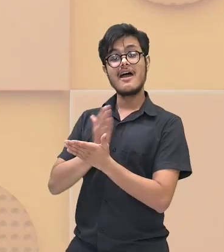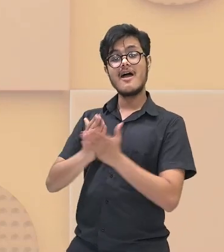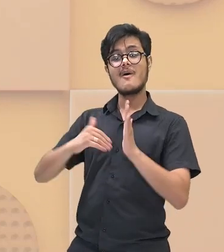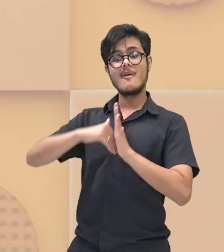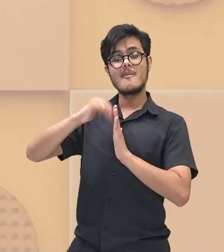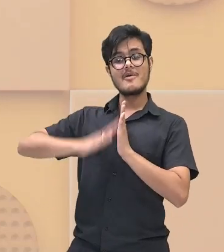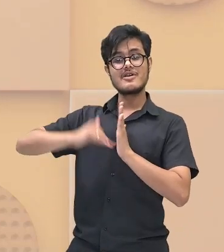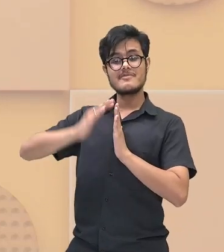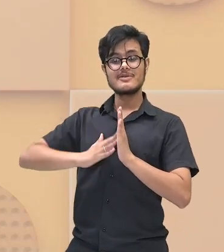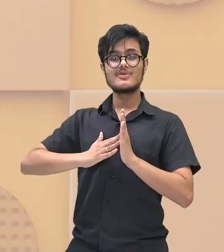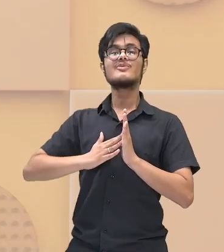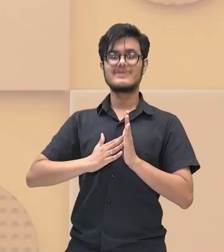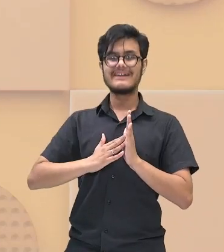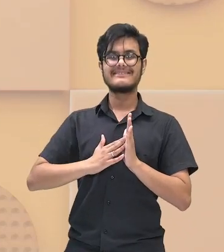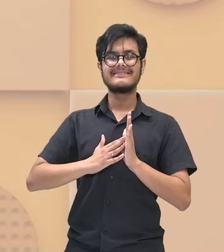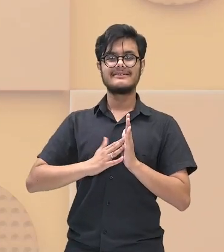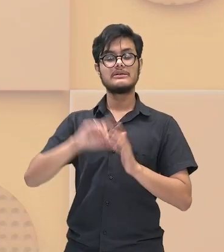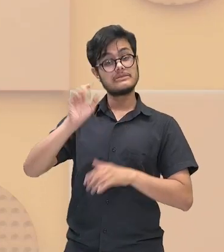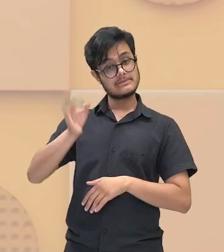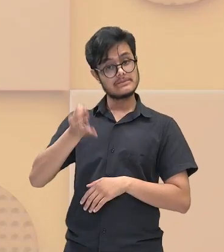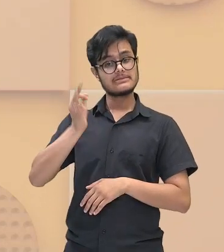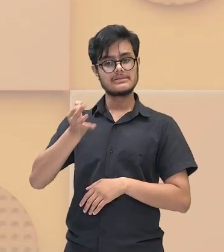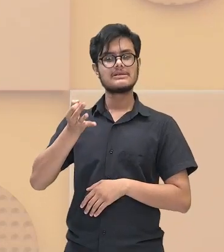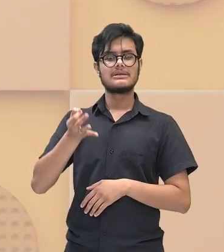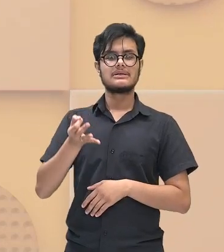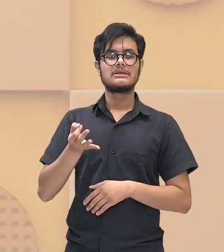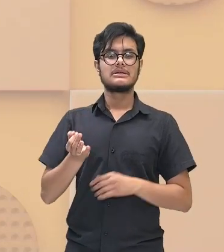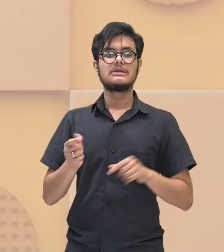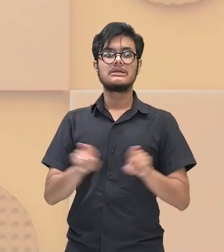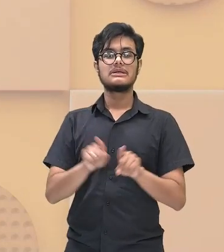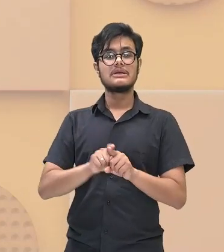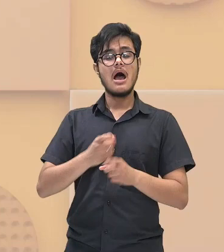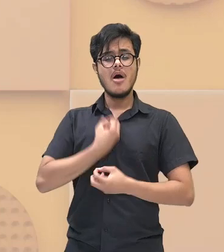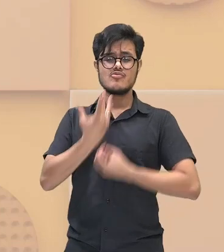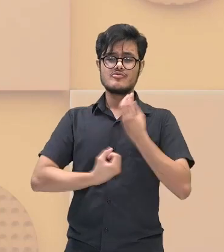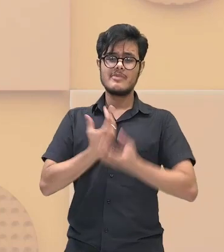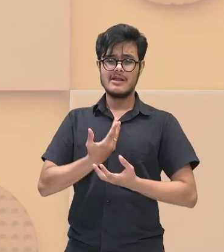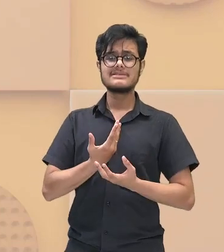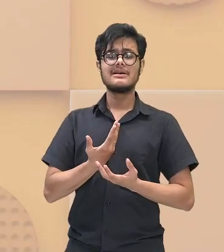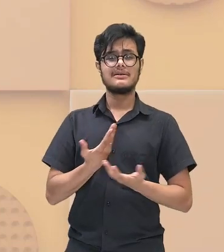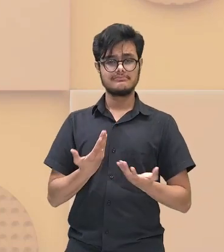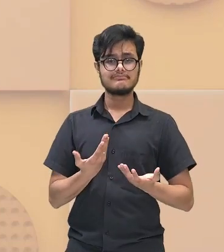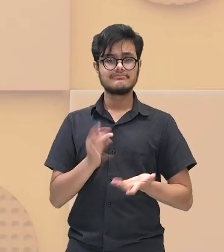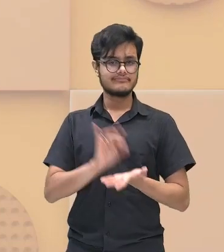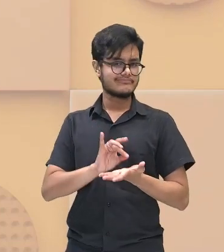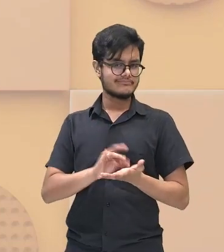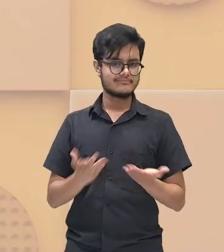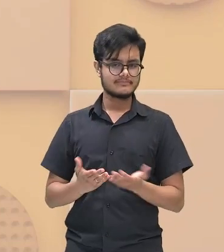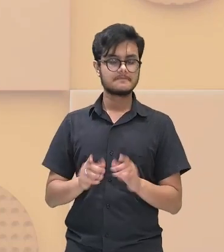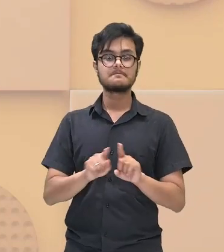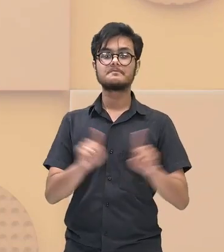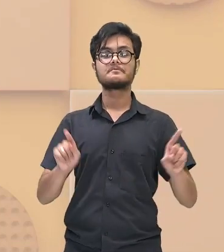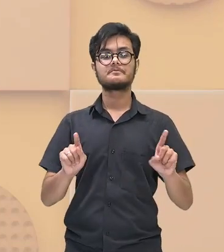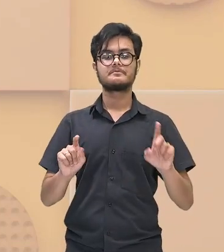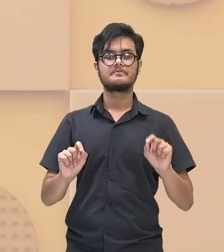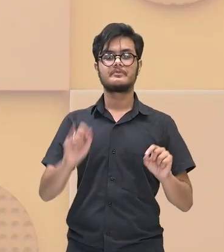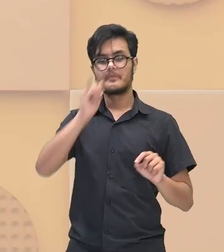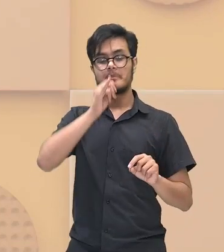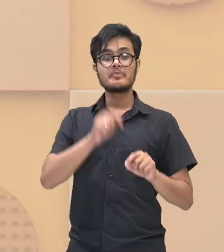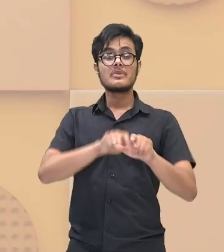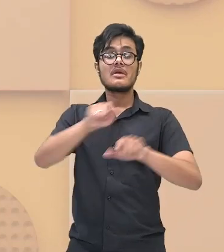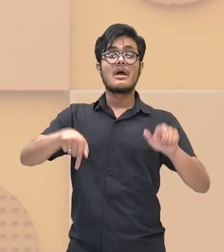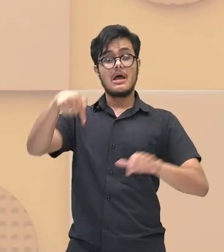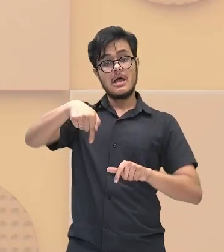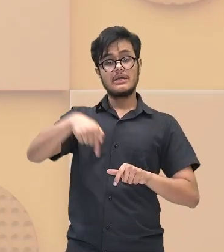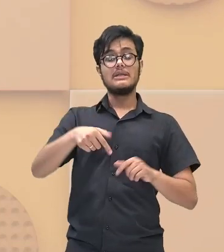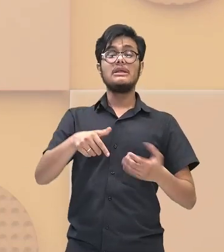rupestres, que é uma forma justamente de eles poderem se expressar. Ainda em relação aos povos da América do